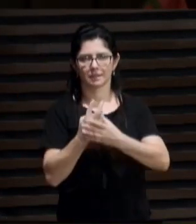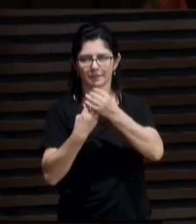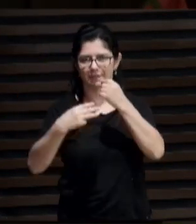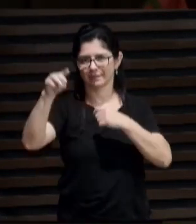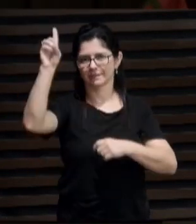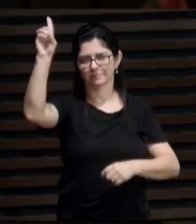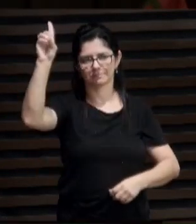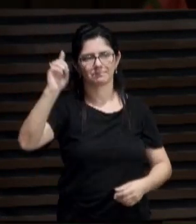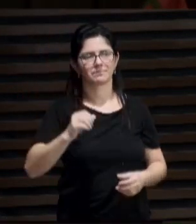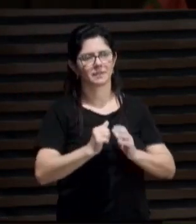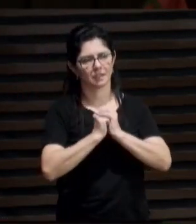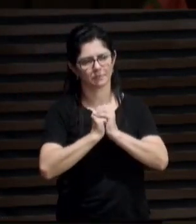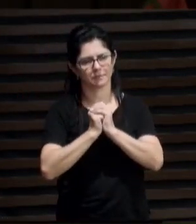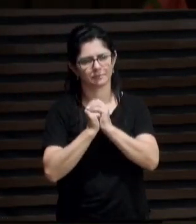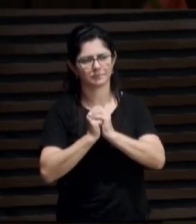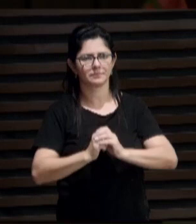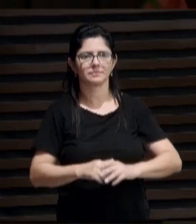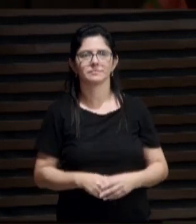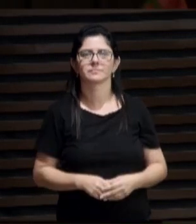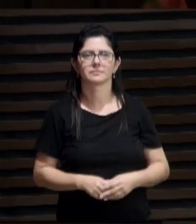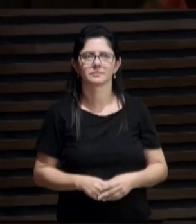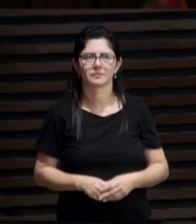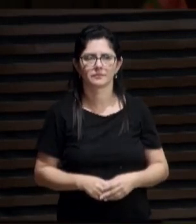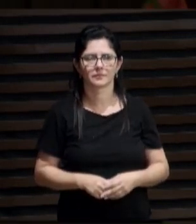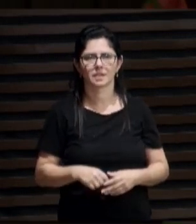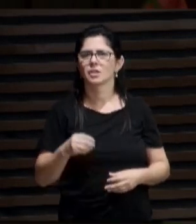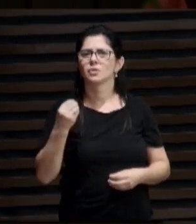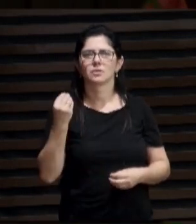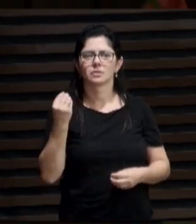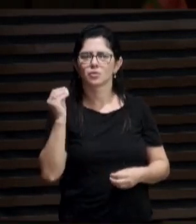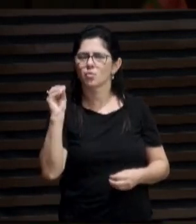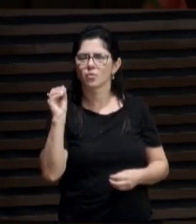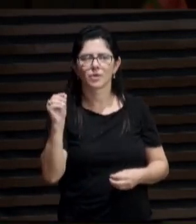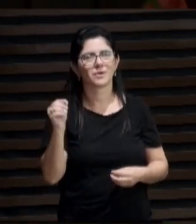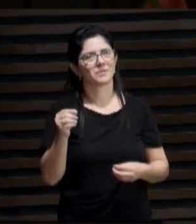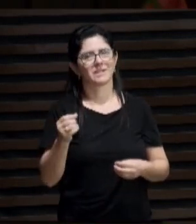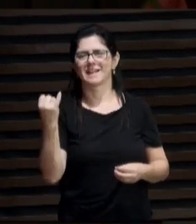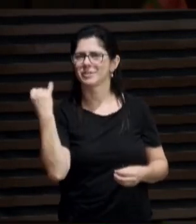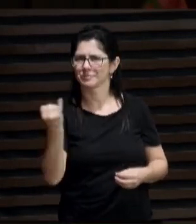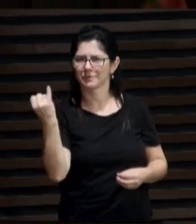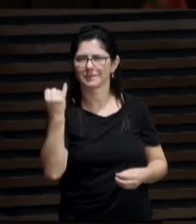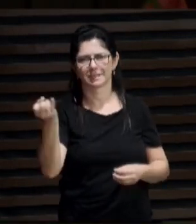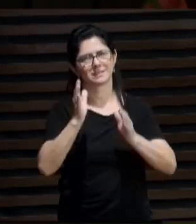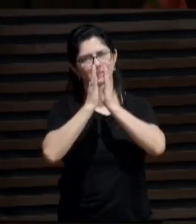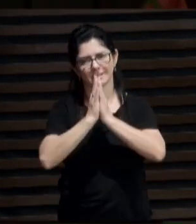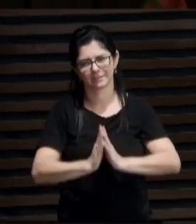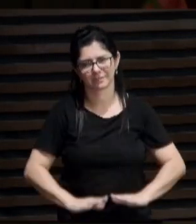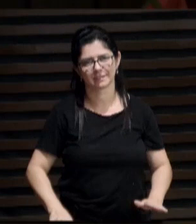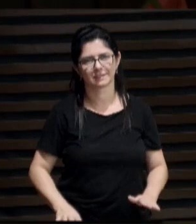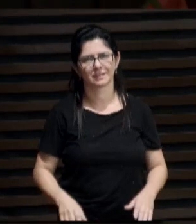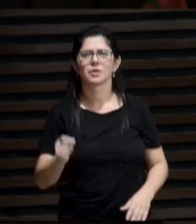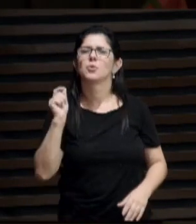Amém. Qual é a importância da adoração a Deus? Por que